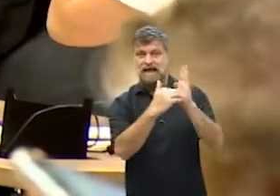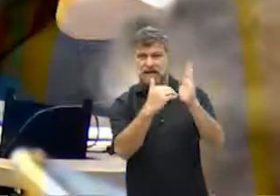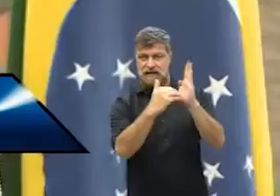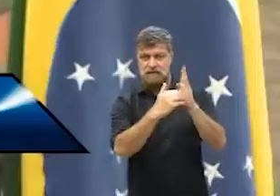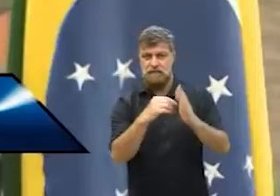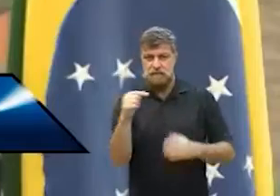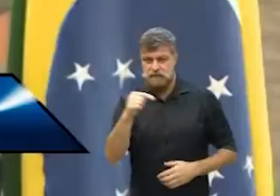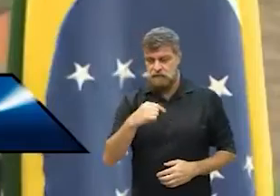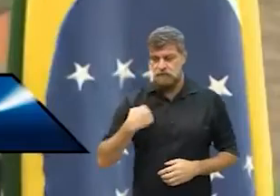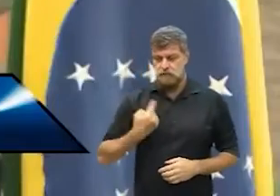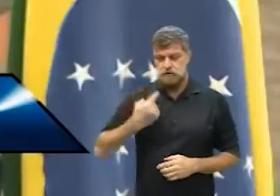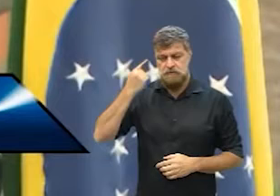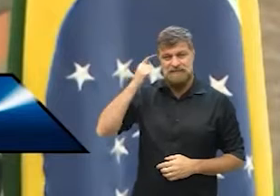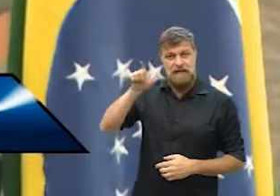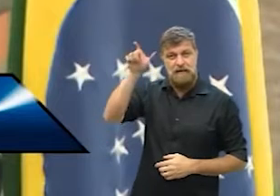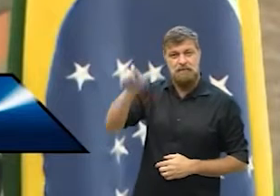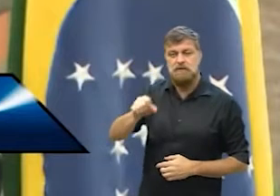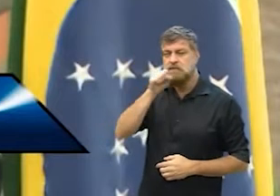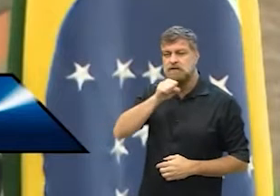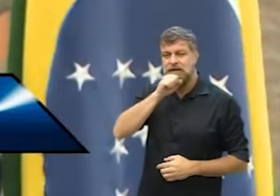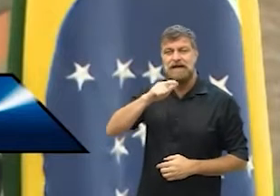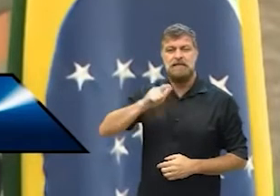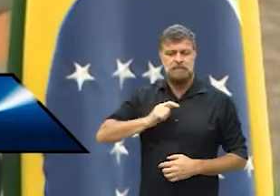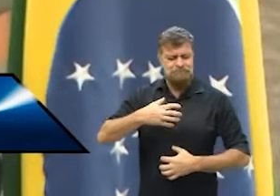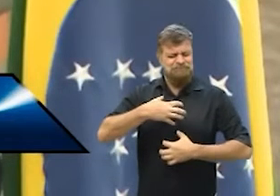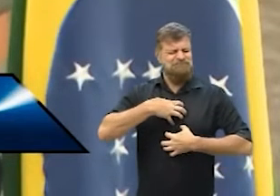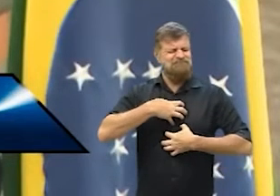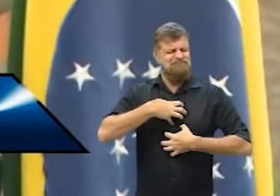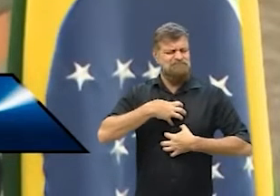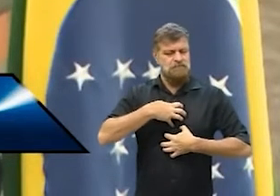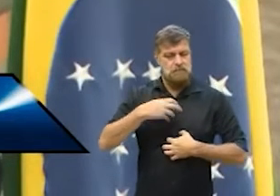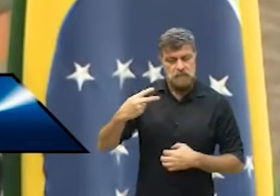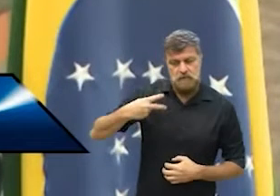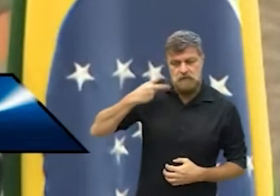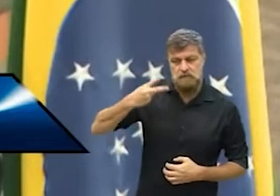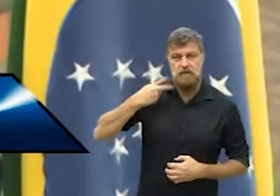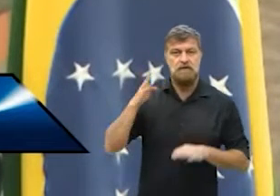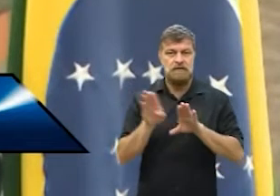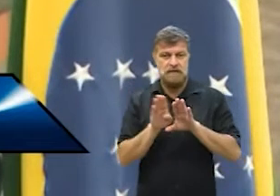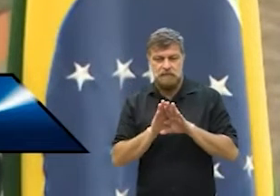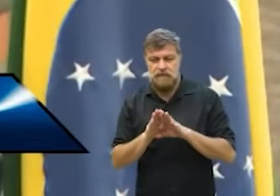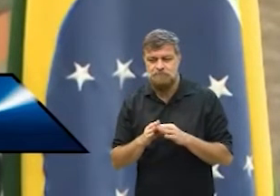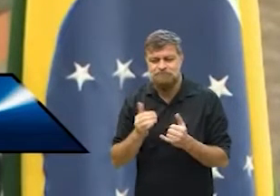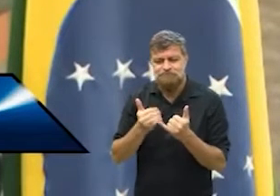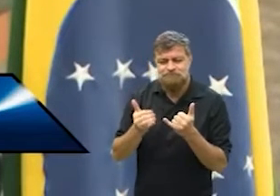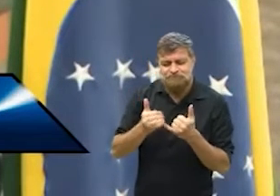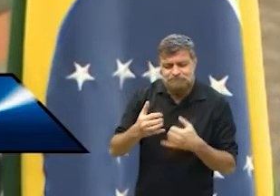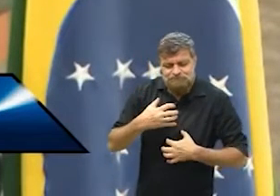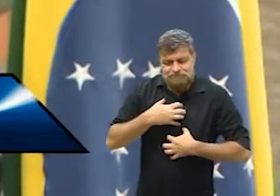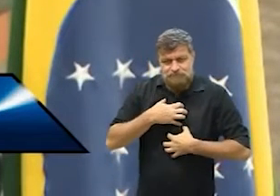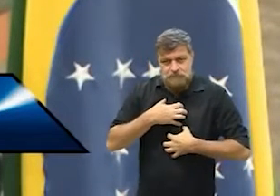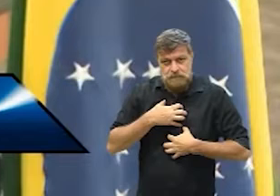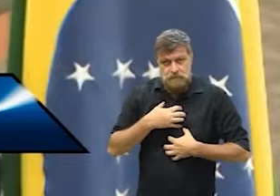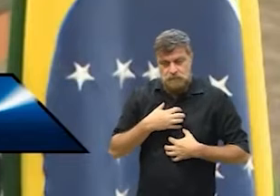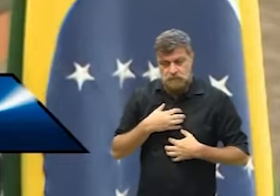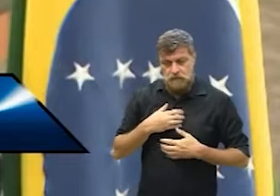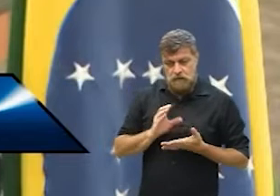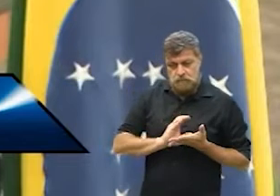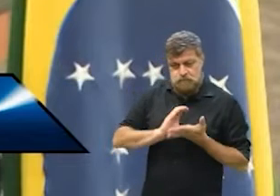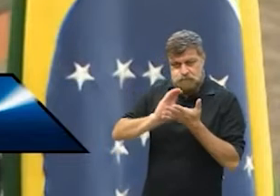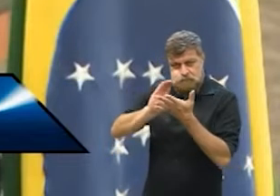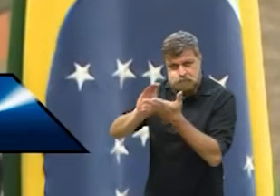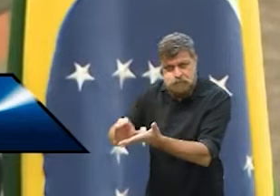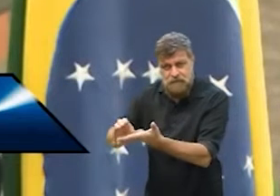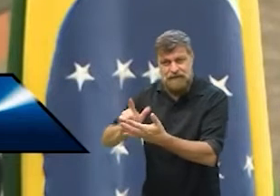Câmara Federal. Eu acho que quando a gente fala da pessoa idosa, existe uma grande sensibilidade dos nossos colegas vereadores, Quando a gente fala da criação de mais